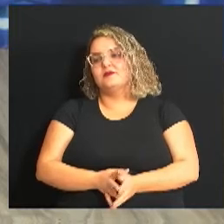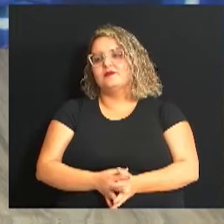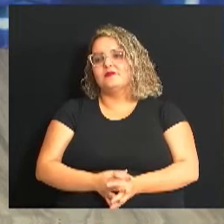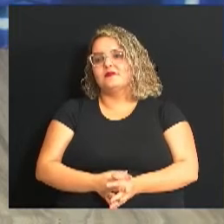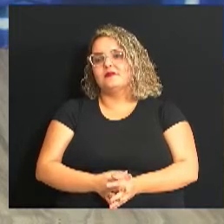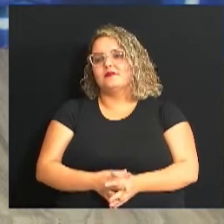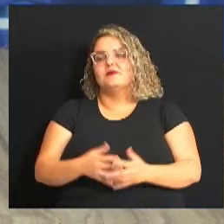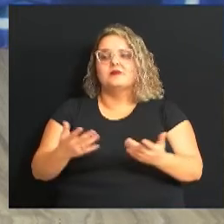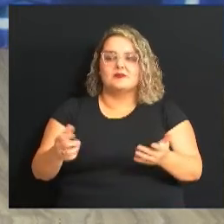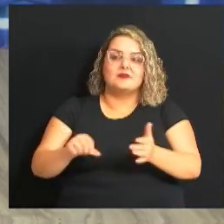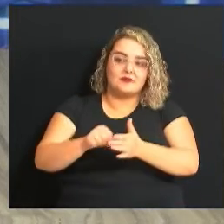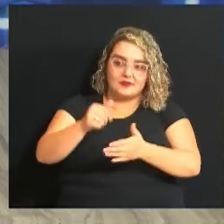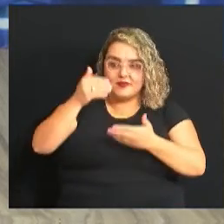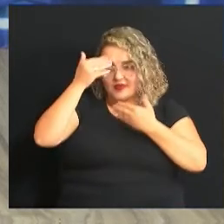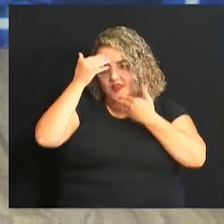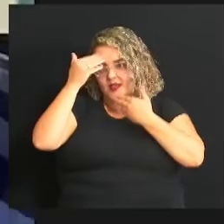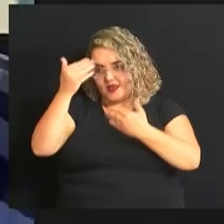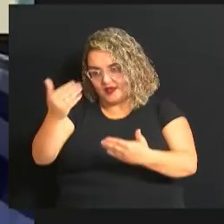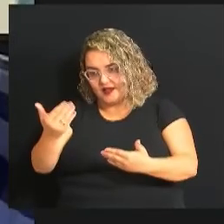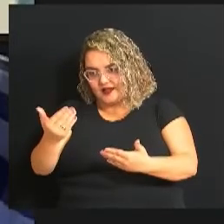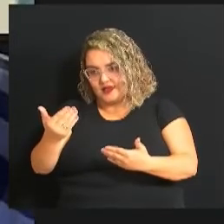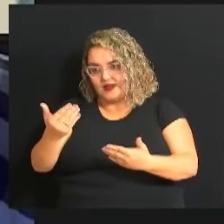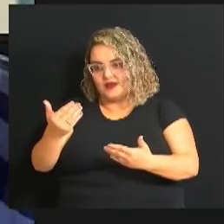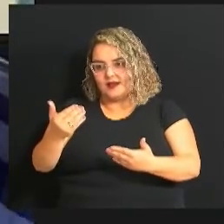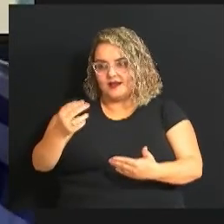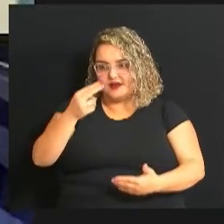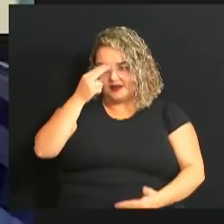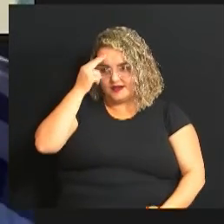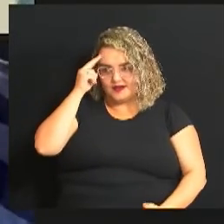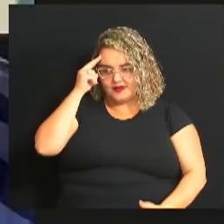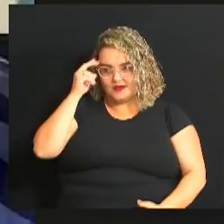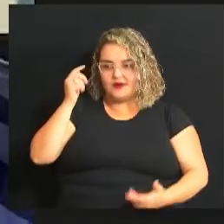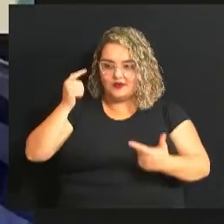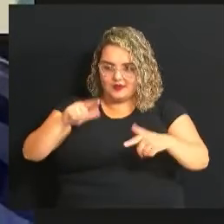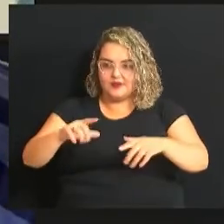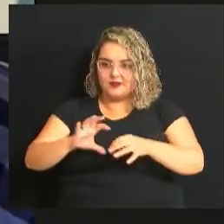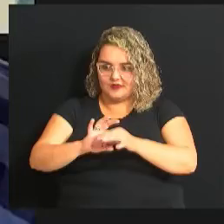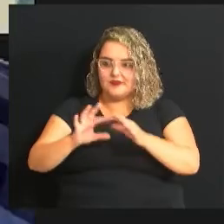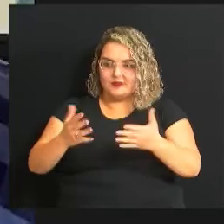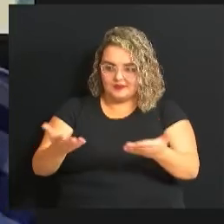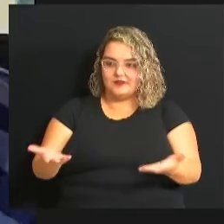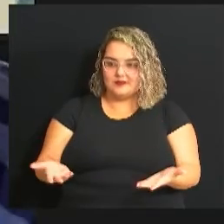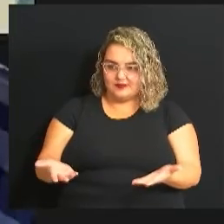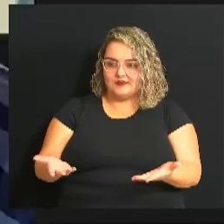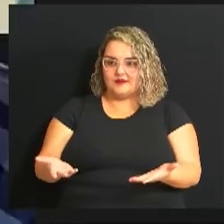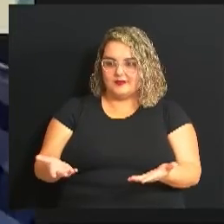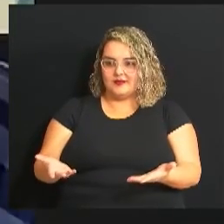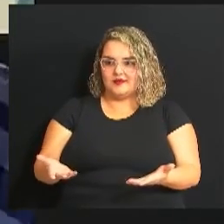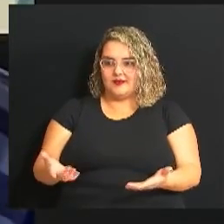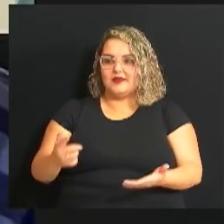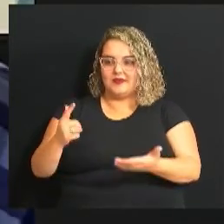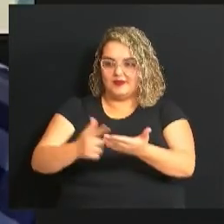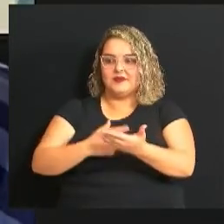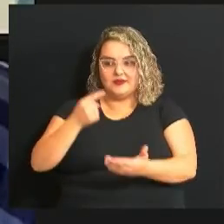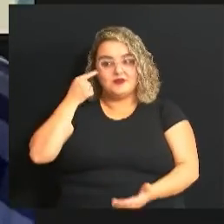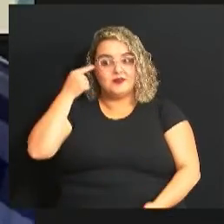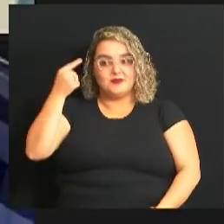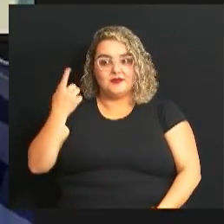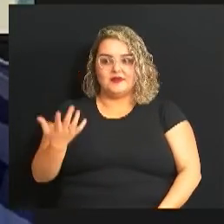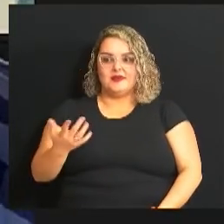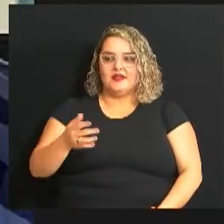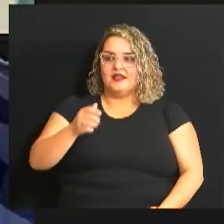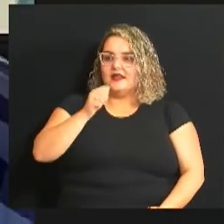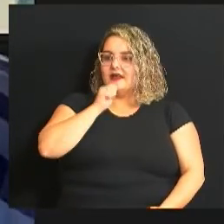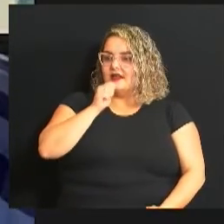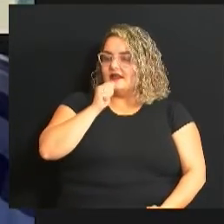Eu primeiro agradeço muitíssimo, Gabriel, o espaço que você me deu. Se tiver outro, eu fique tranquilo, já estou pensando nisso, mas ainda não... Assim,